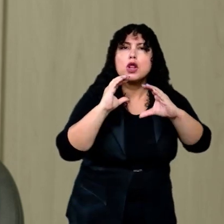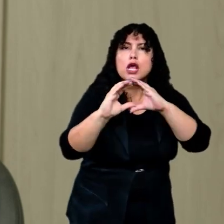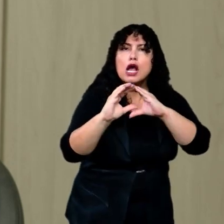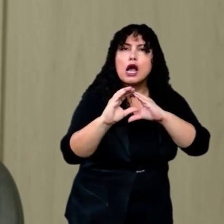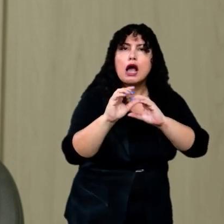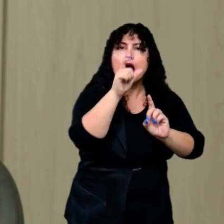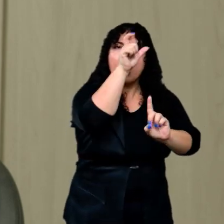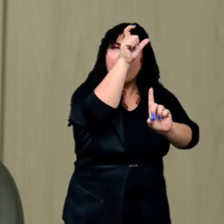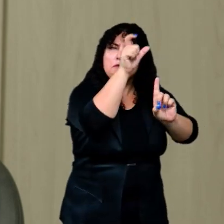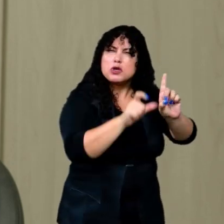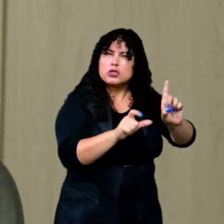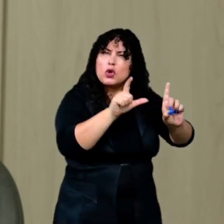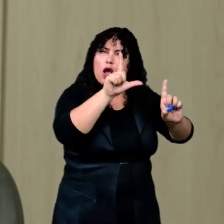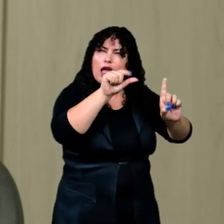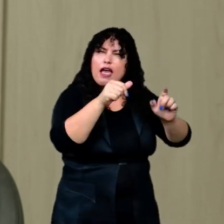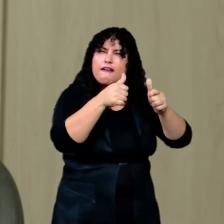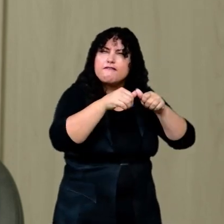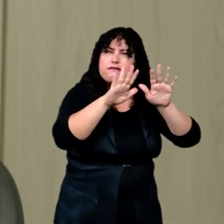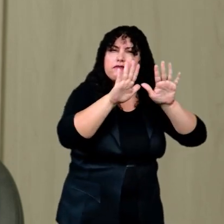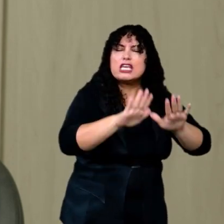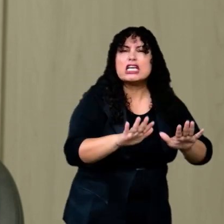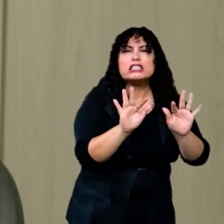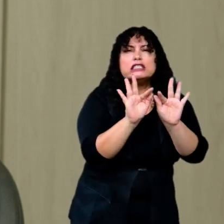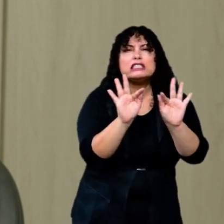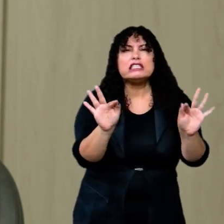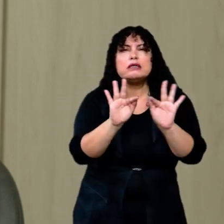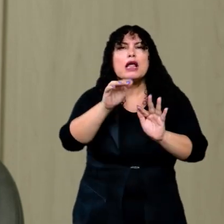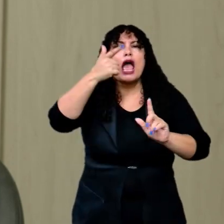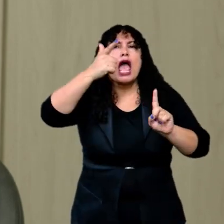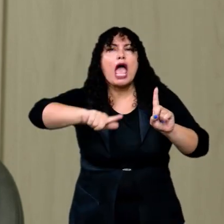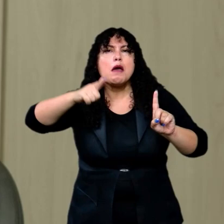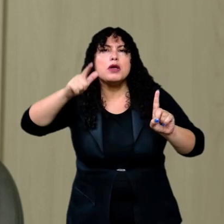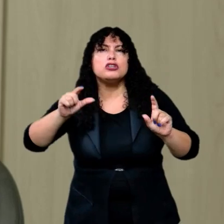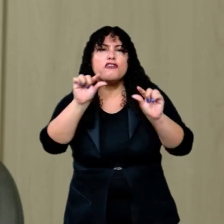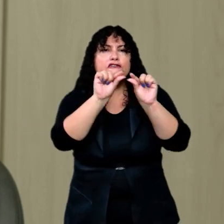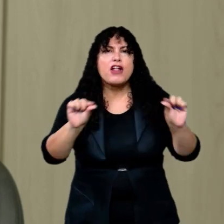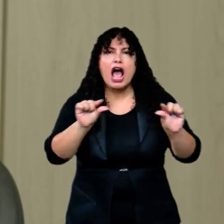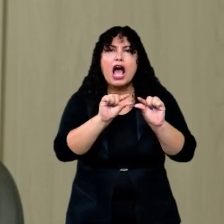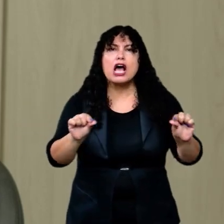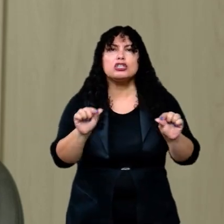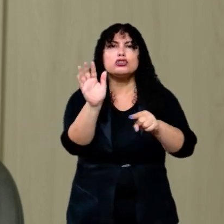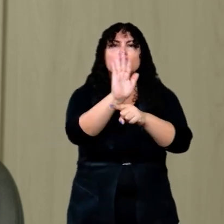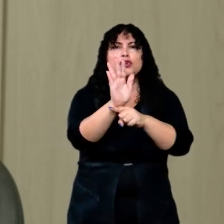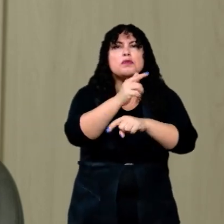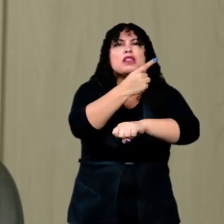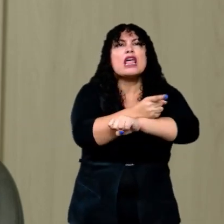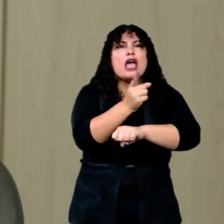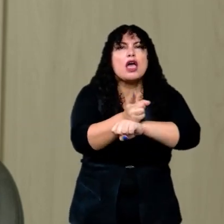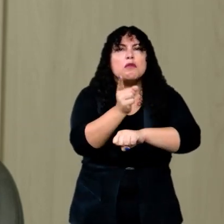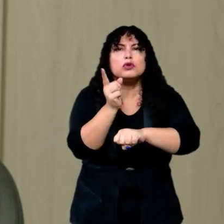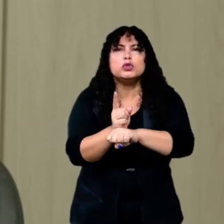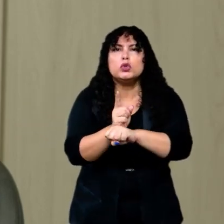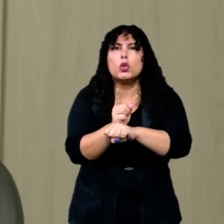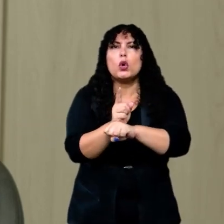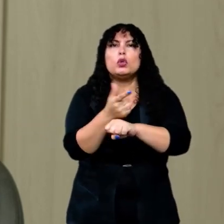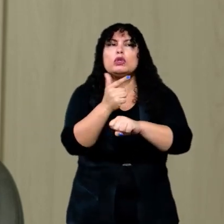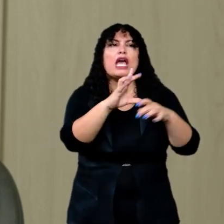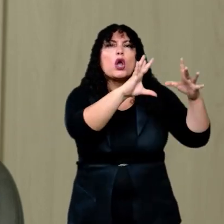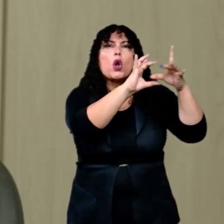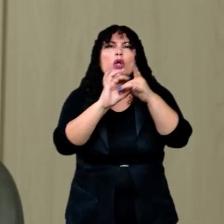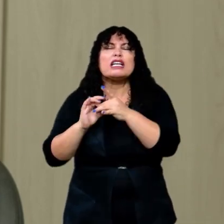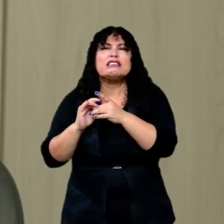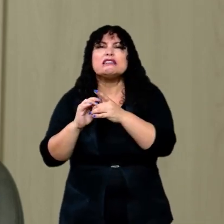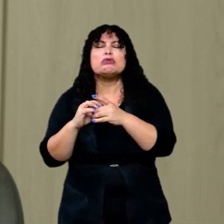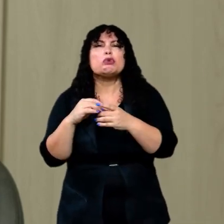uma pessoa que fica simplesmente repetindo uma frase de um filme o tempo todo, sem nenhum contexto, não tem nada a